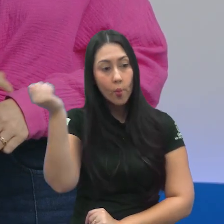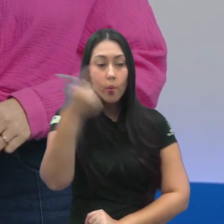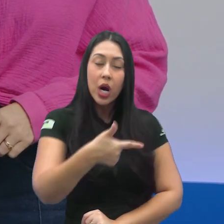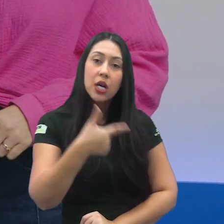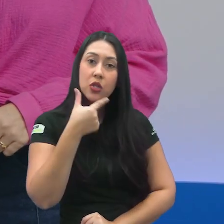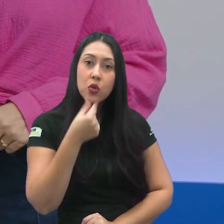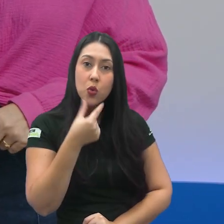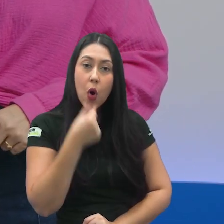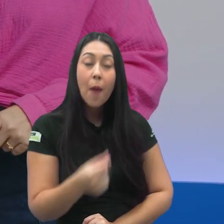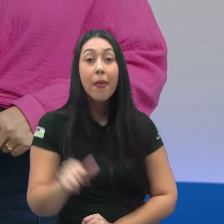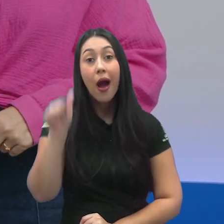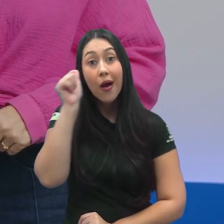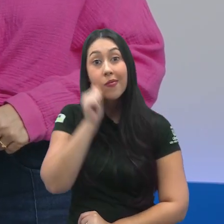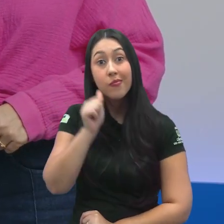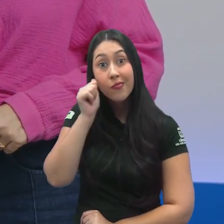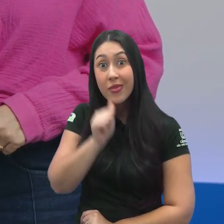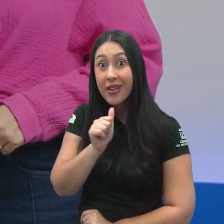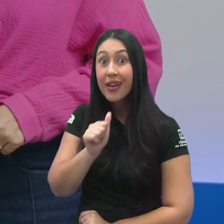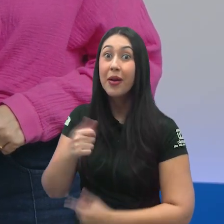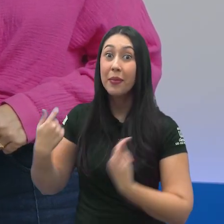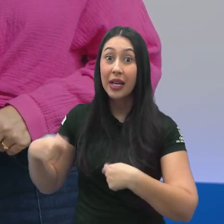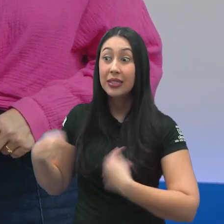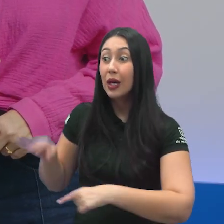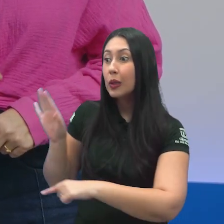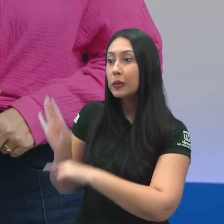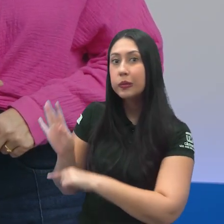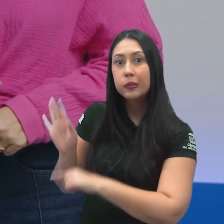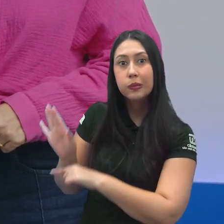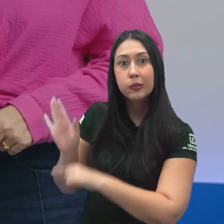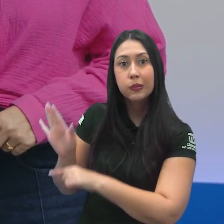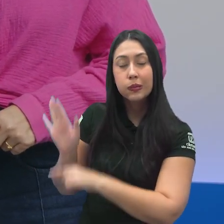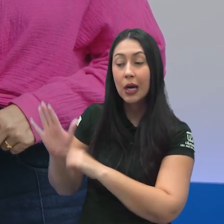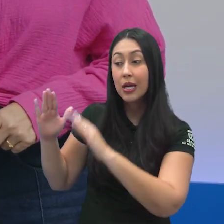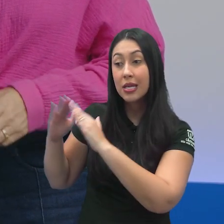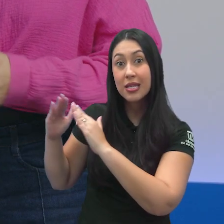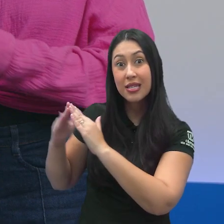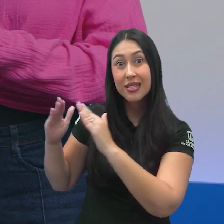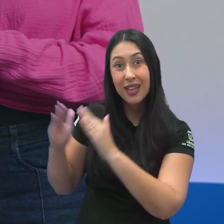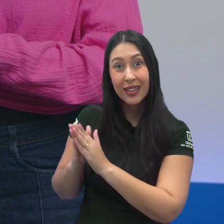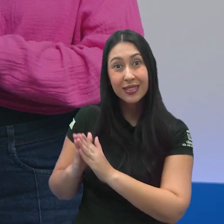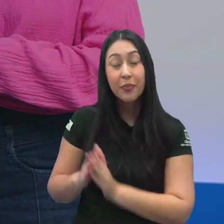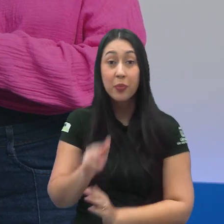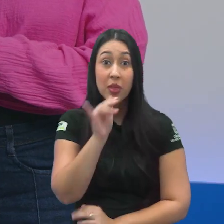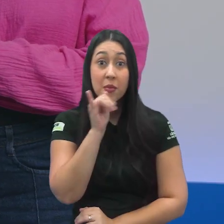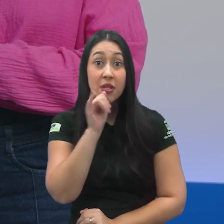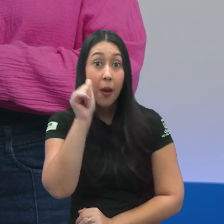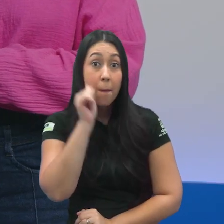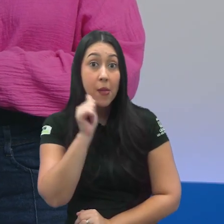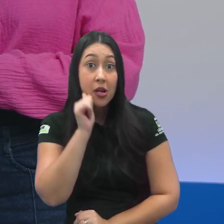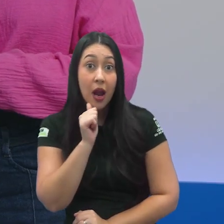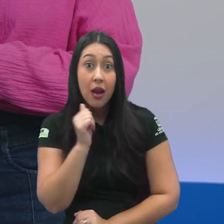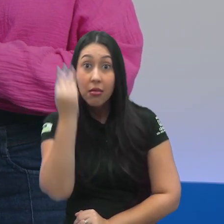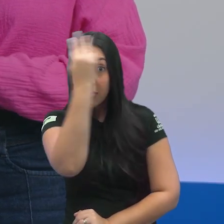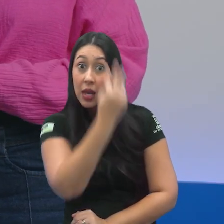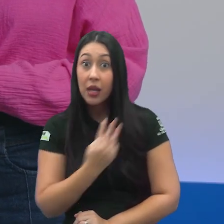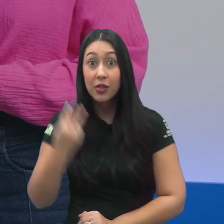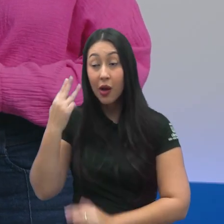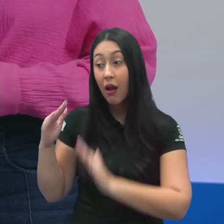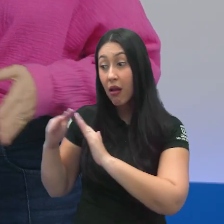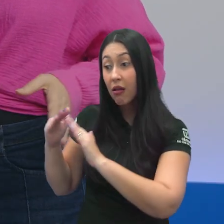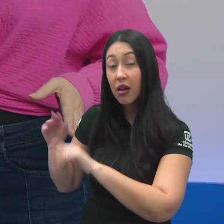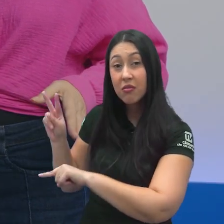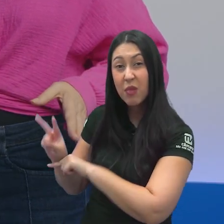As empreendedoras gastam o dobro do tempo com questões domésticas. Enquanto mulheres gastam 3 horas nos cuidados com